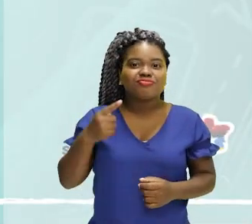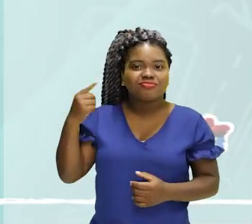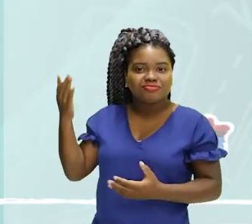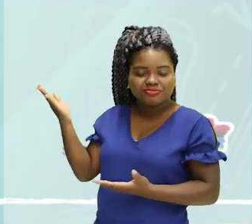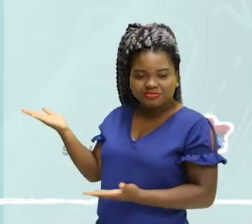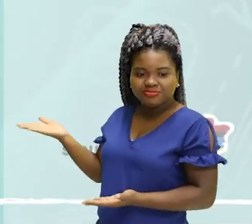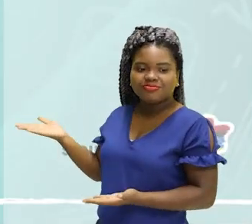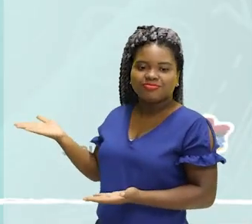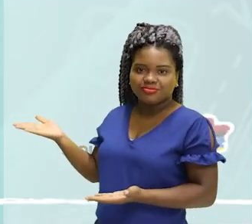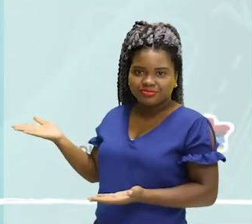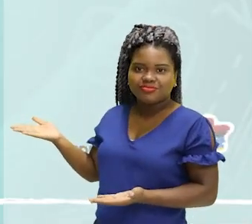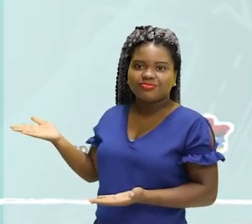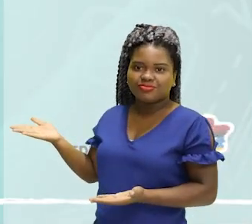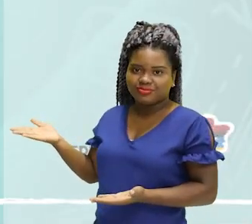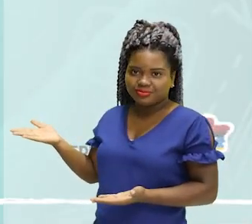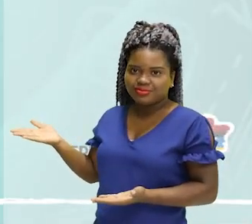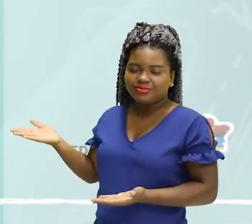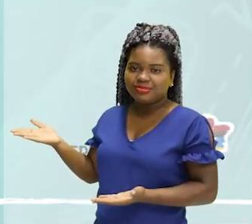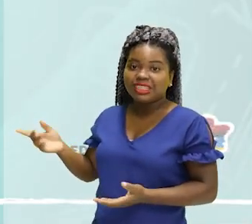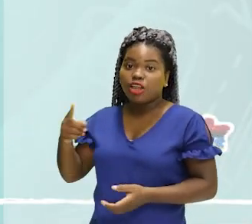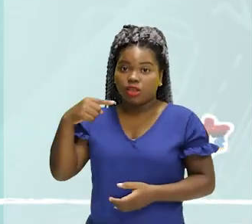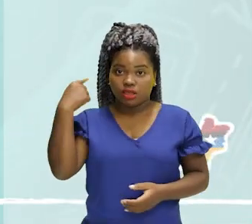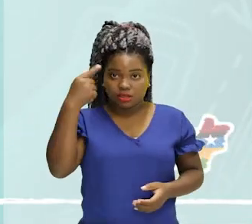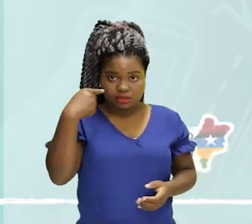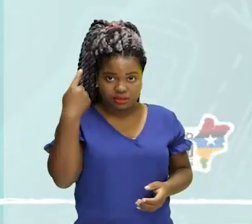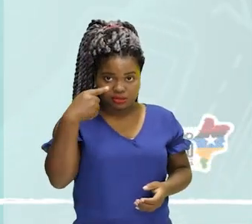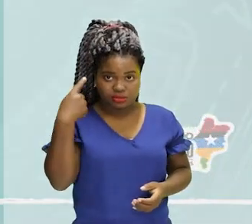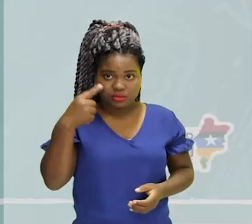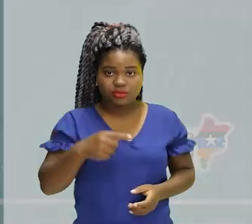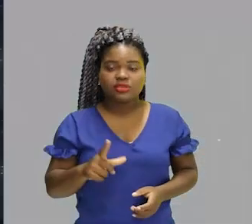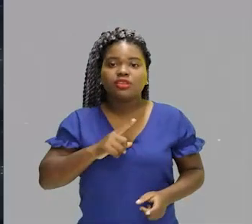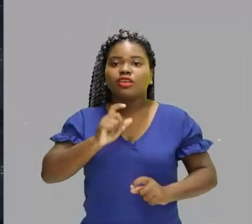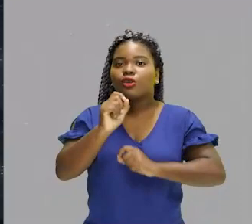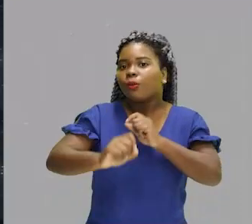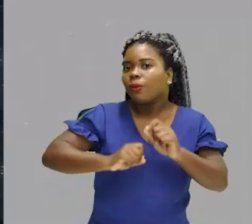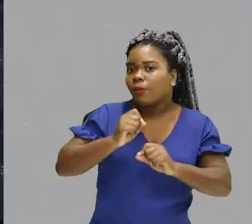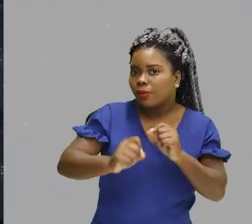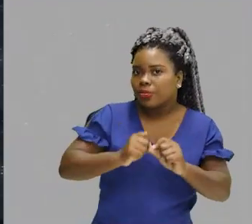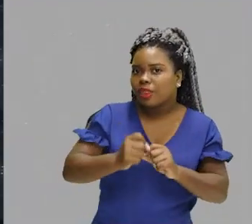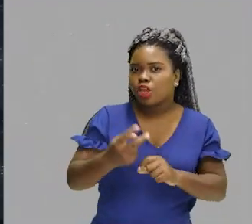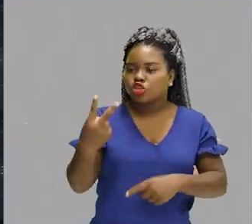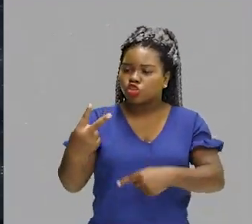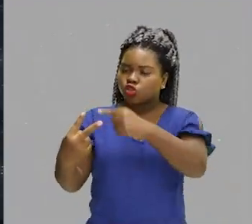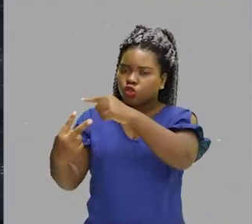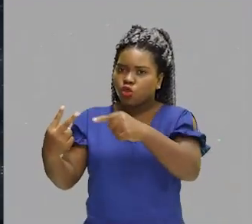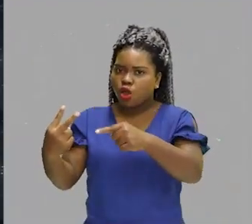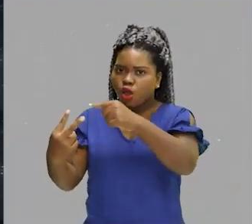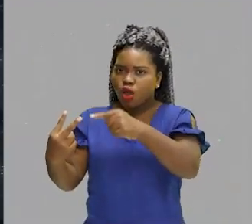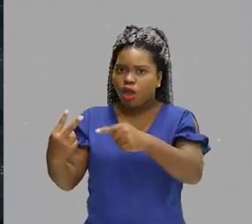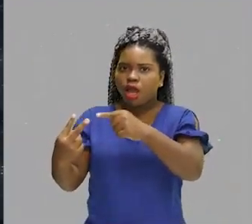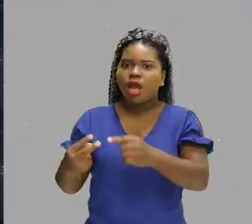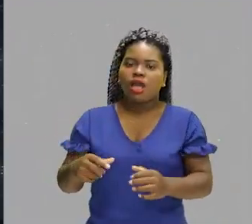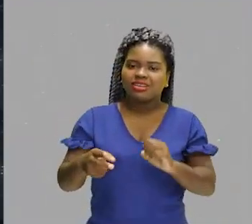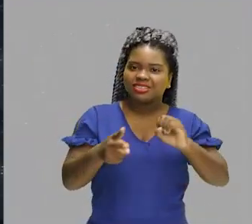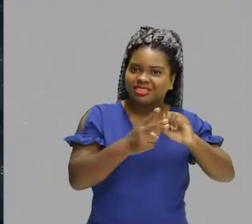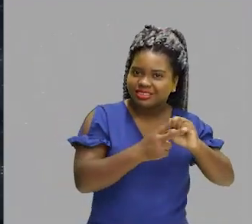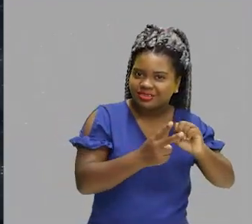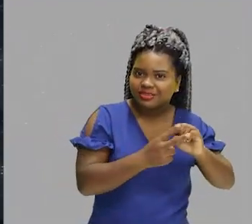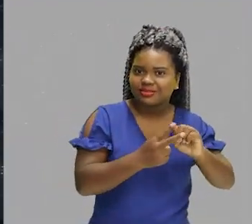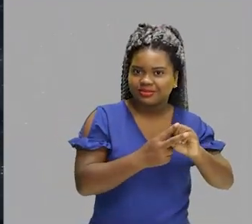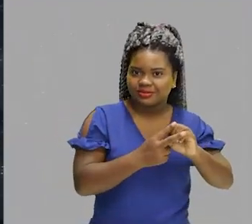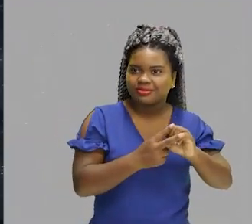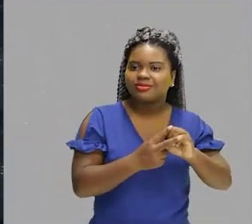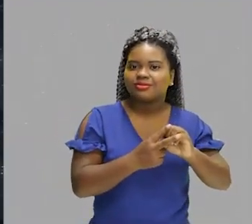As locuções verbais em espanhol consistem em 2 verbos funcionando como apenas